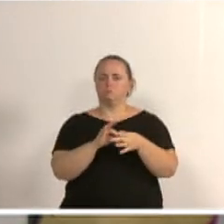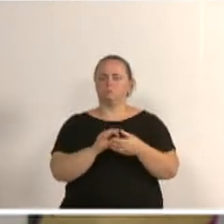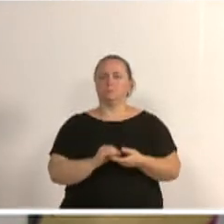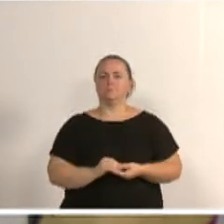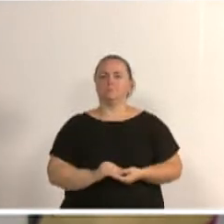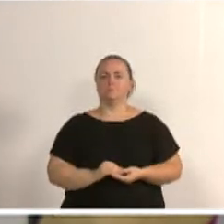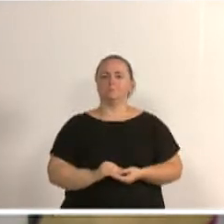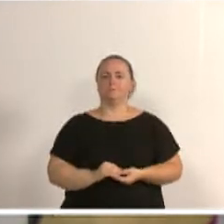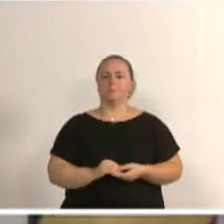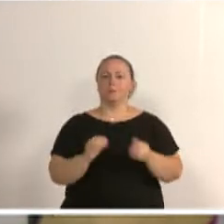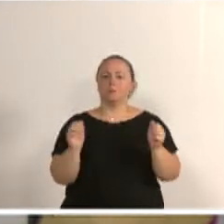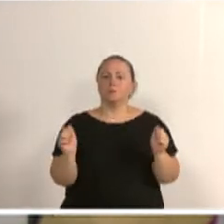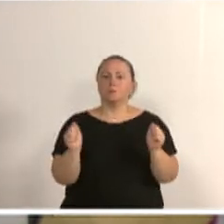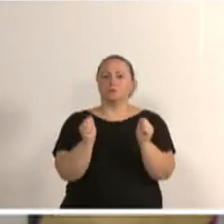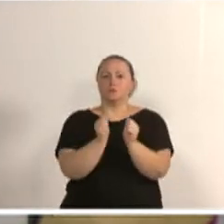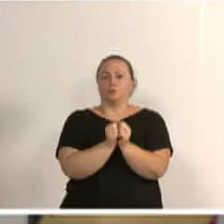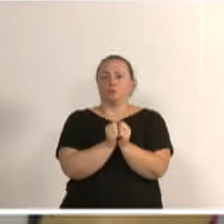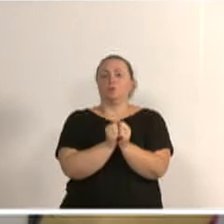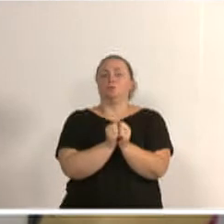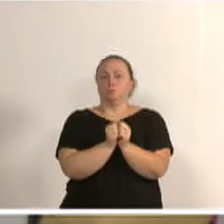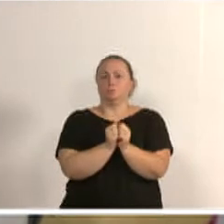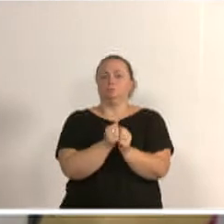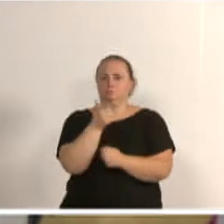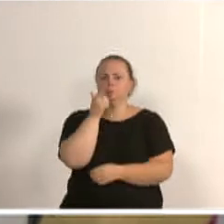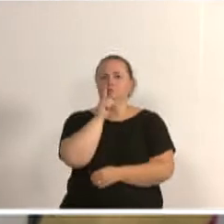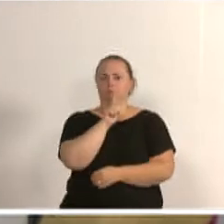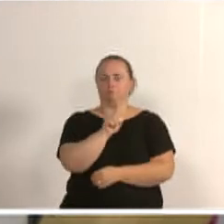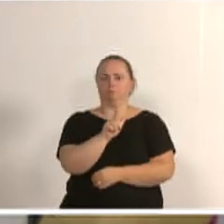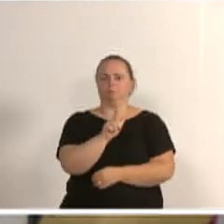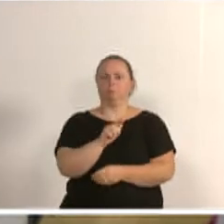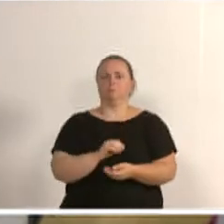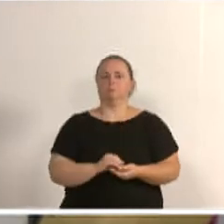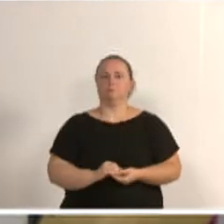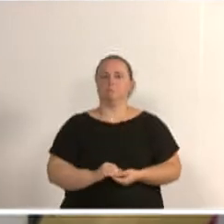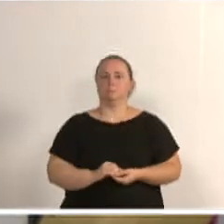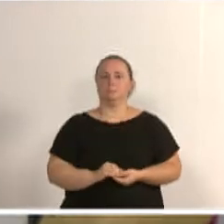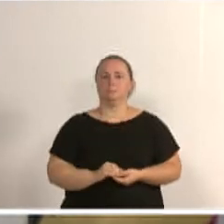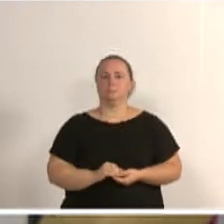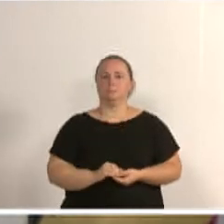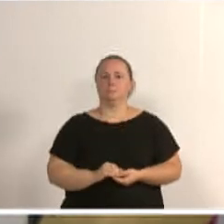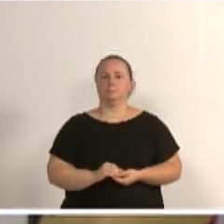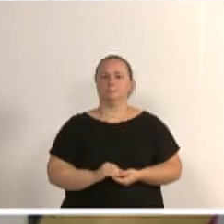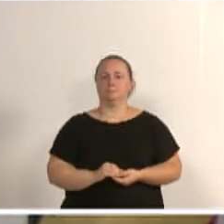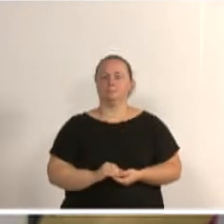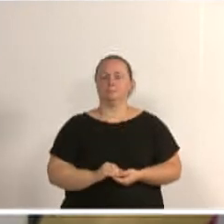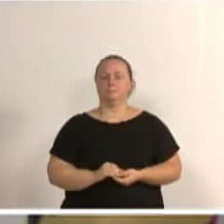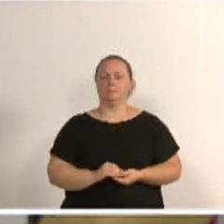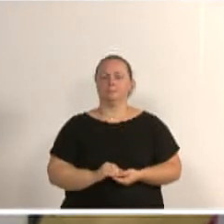que englobe isso. Este momento é muito pertinente